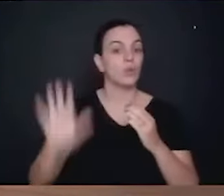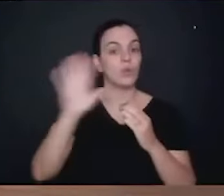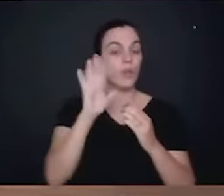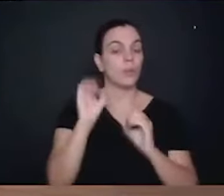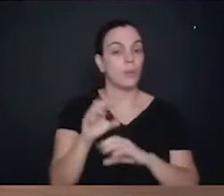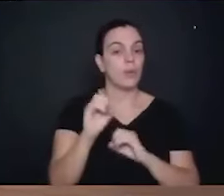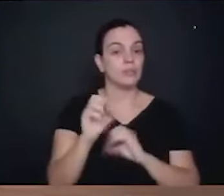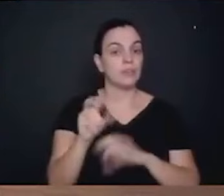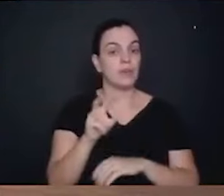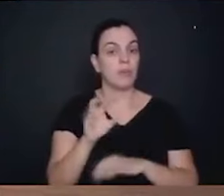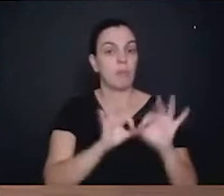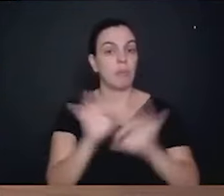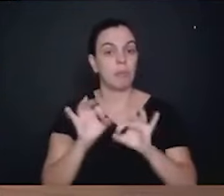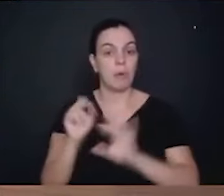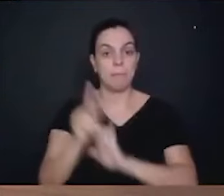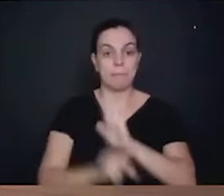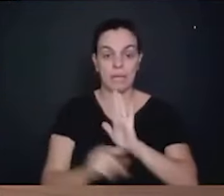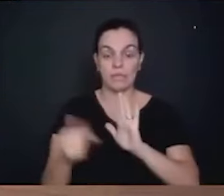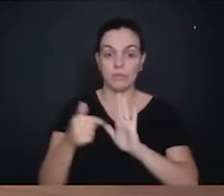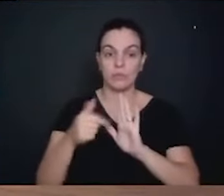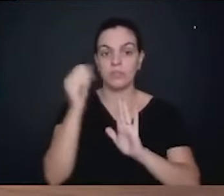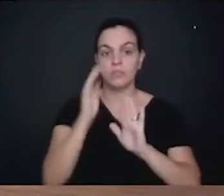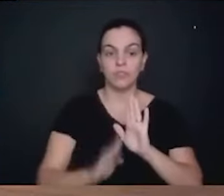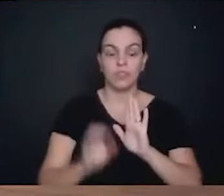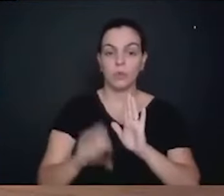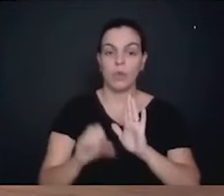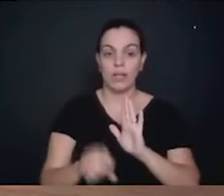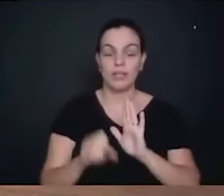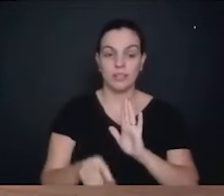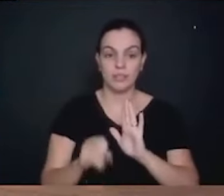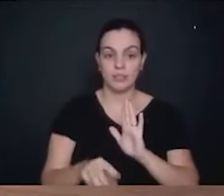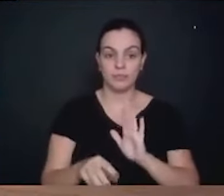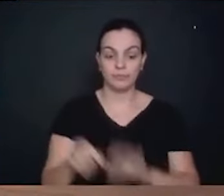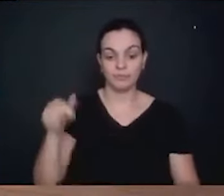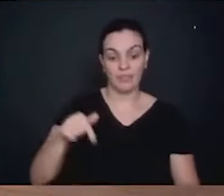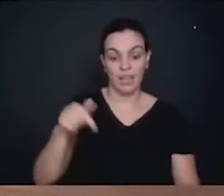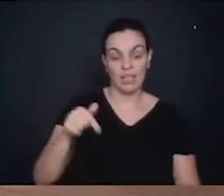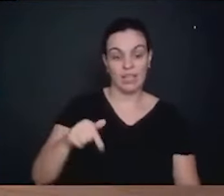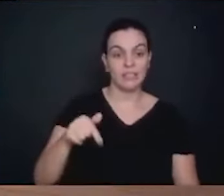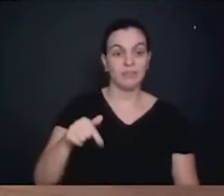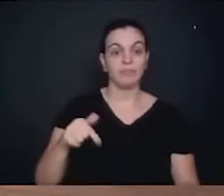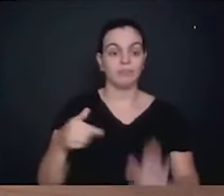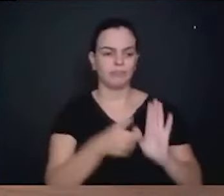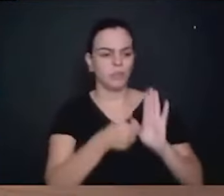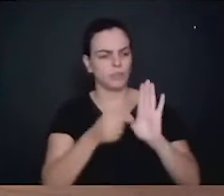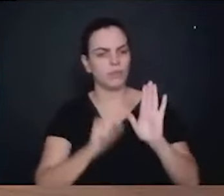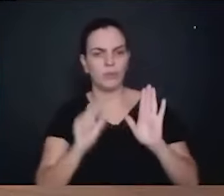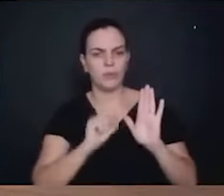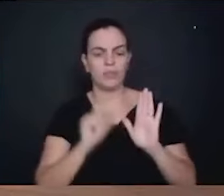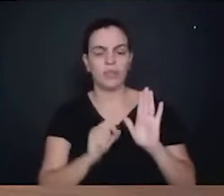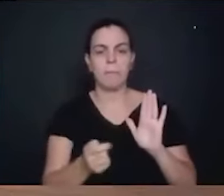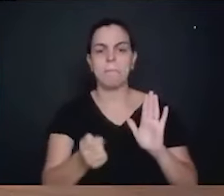no nível federal, mas que impacta o nosso município, e que fala muito pouco em melhorar efetivamente a qualidade